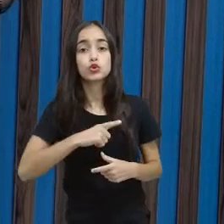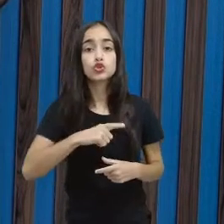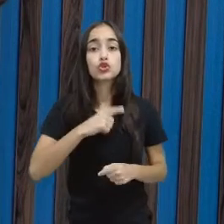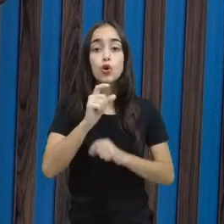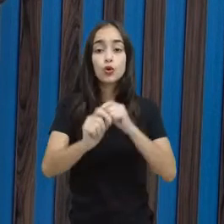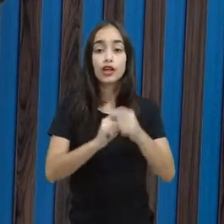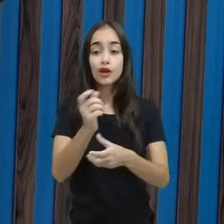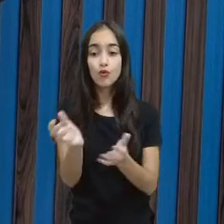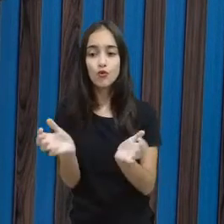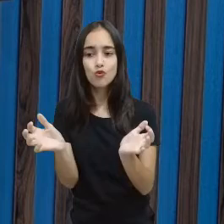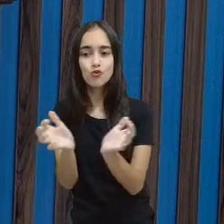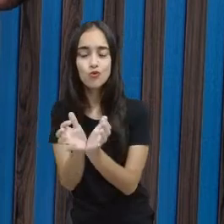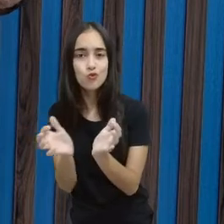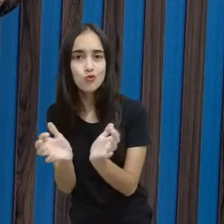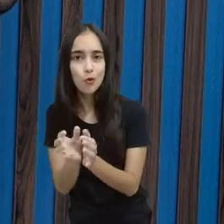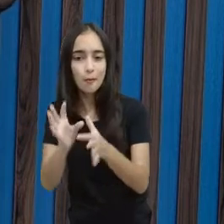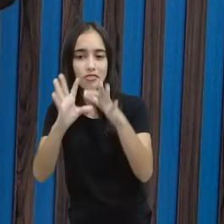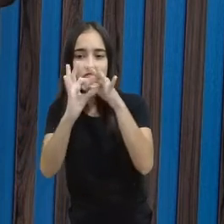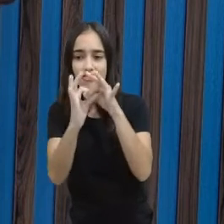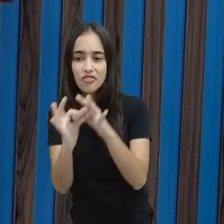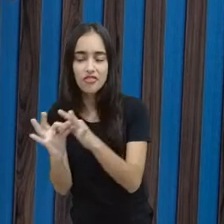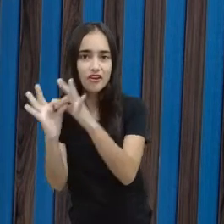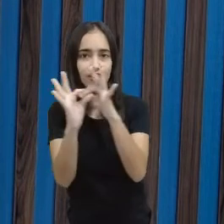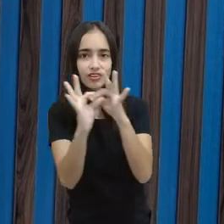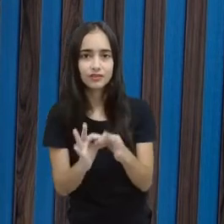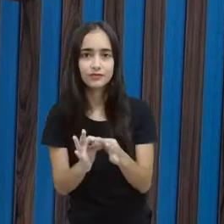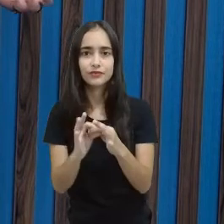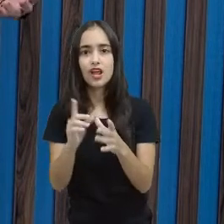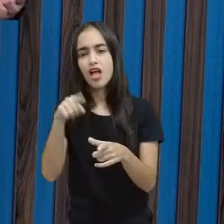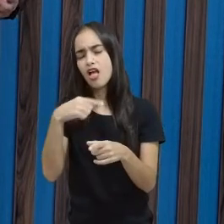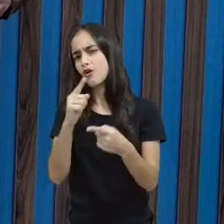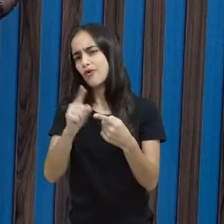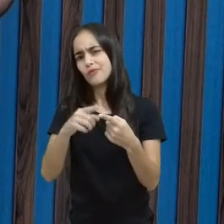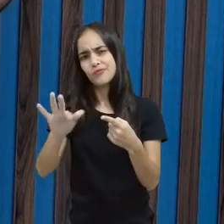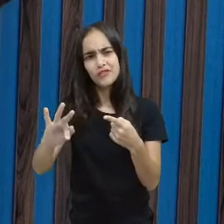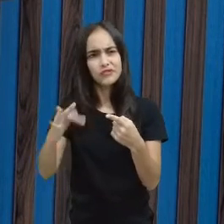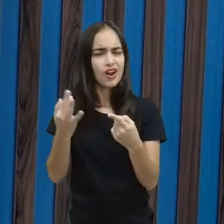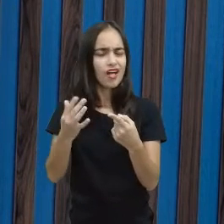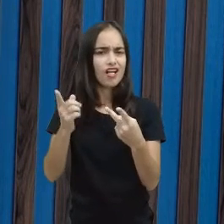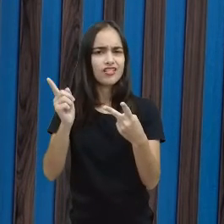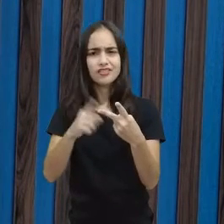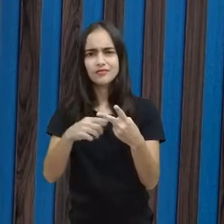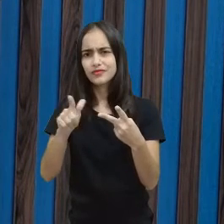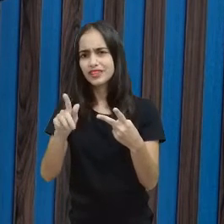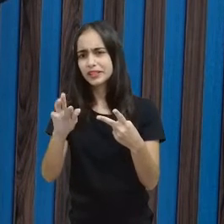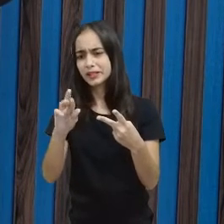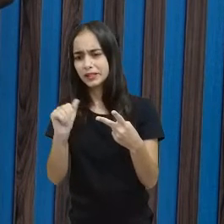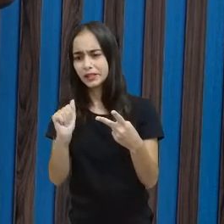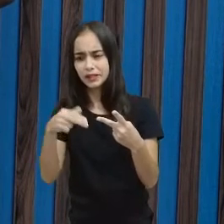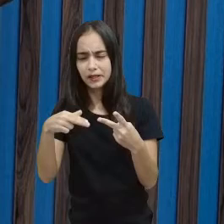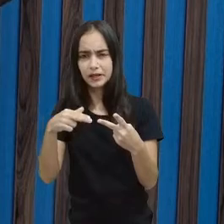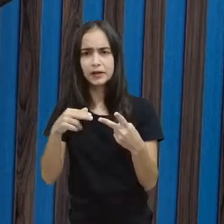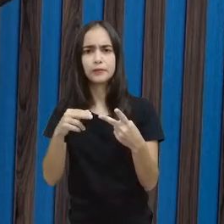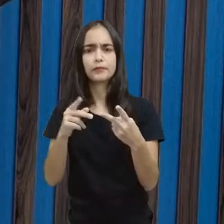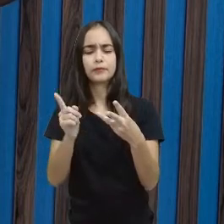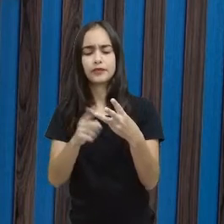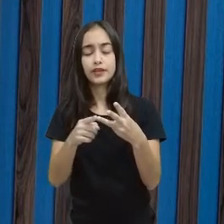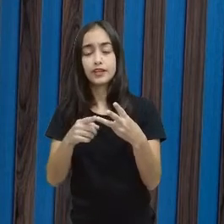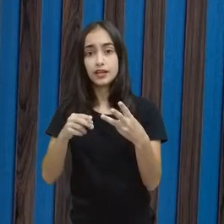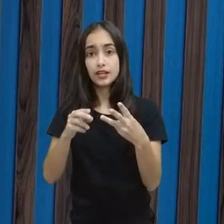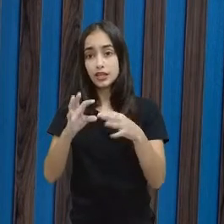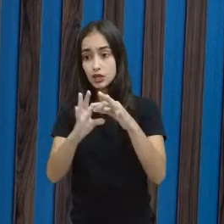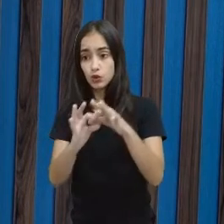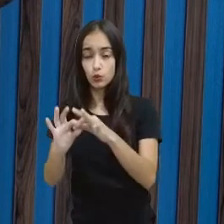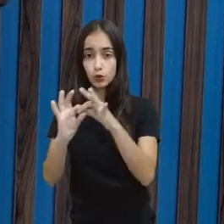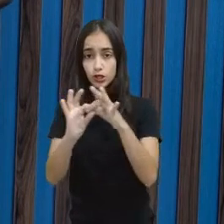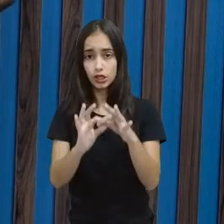dos aliados, né, envolvendo ali França, Grã-Bretanha e União Soviética, né, mais